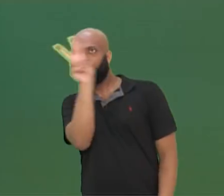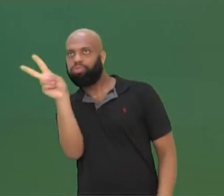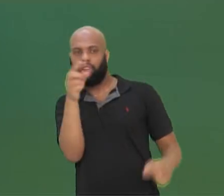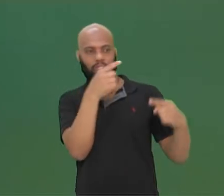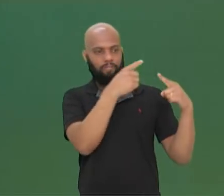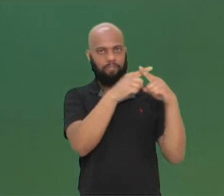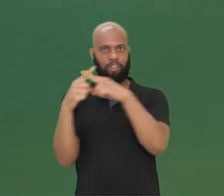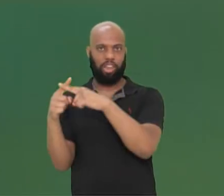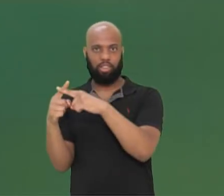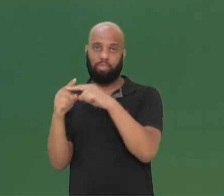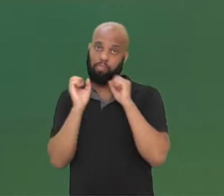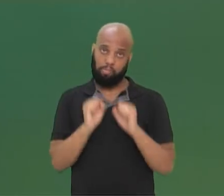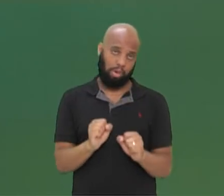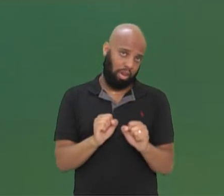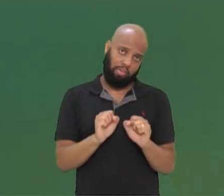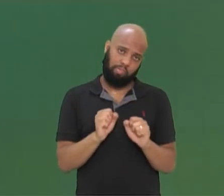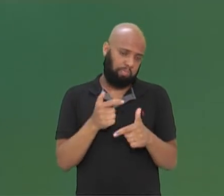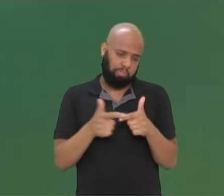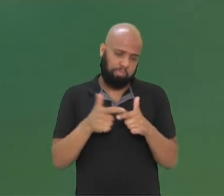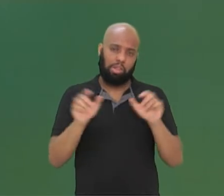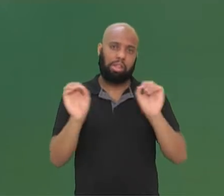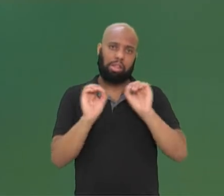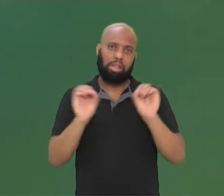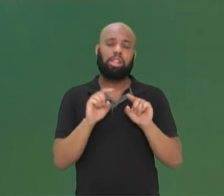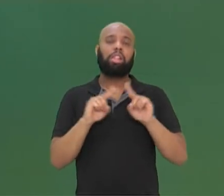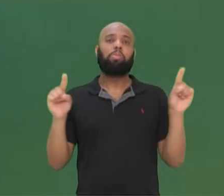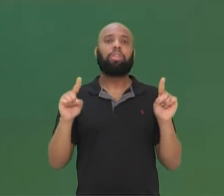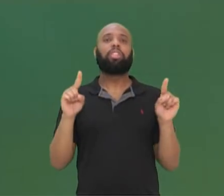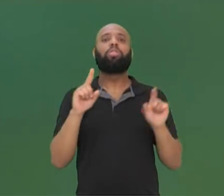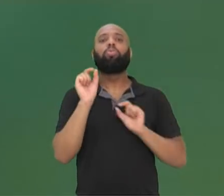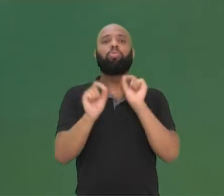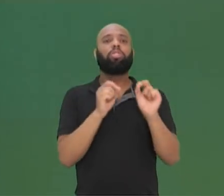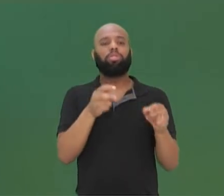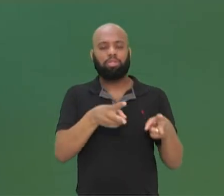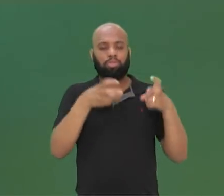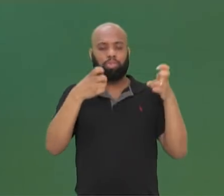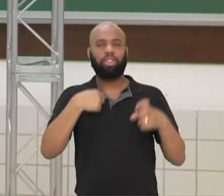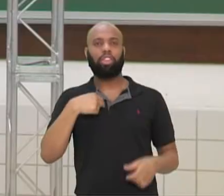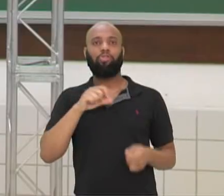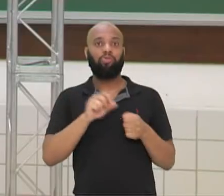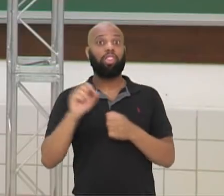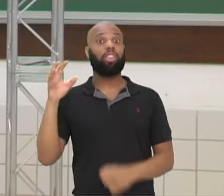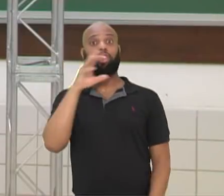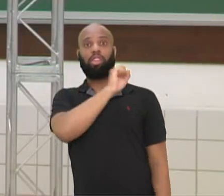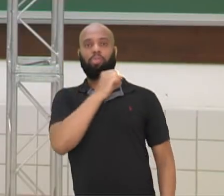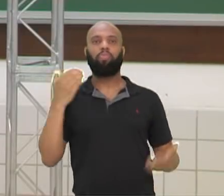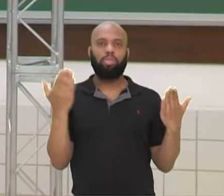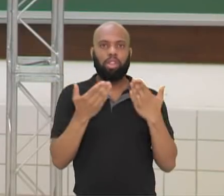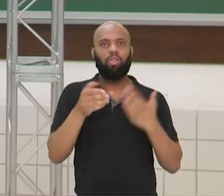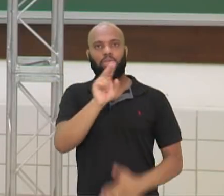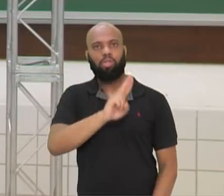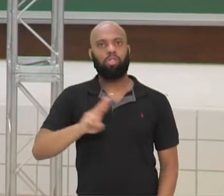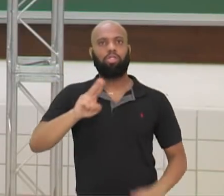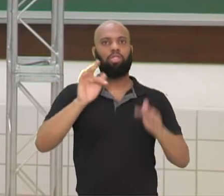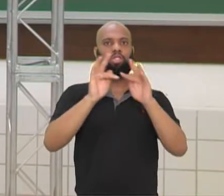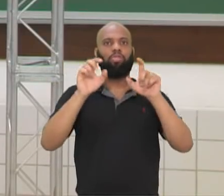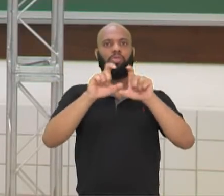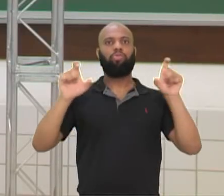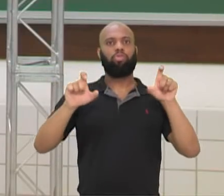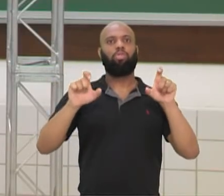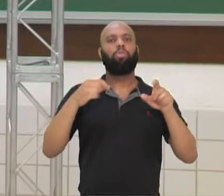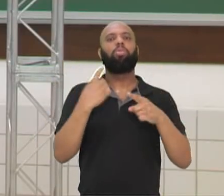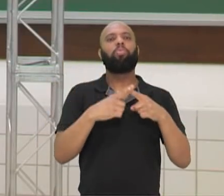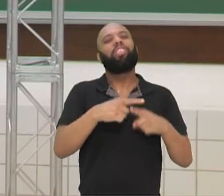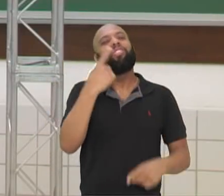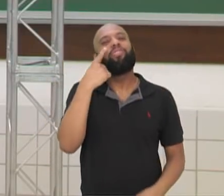você fez por distributiva, tudo bem, beleza. Mas observe como o professor fez rapidinho usando a fórmula e olha como a